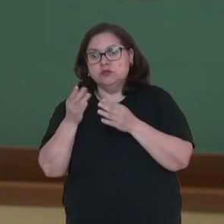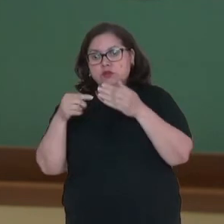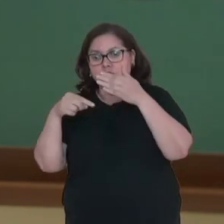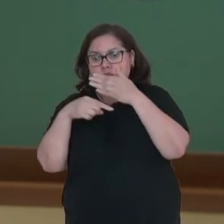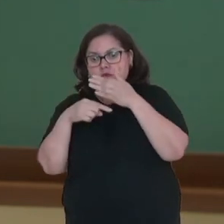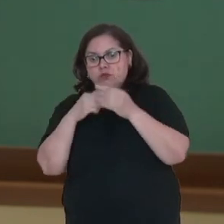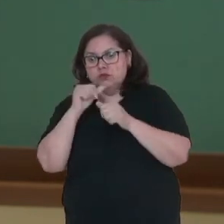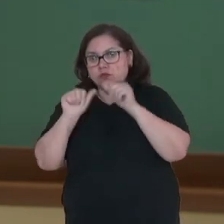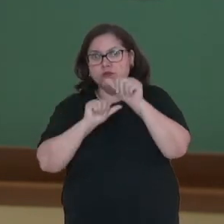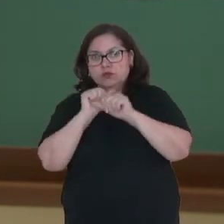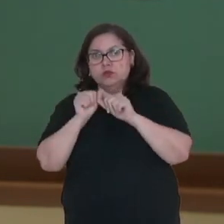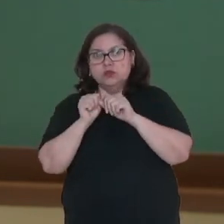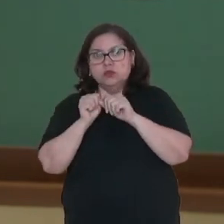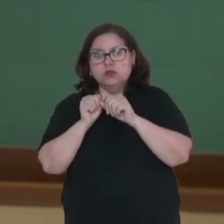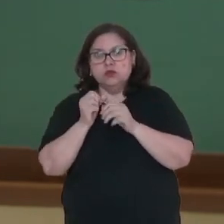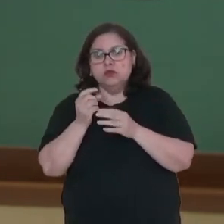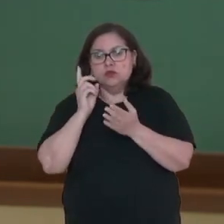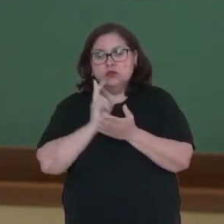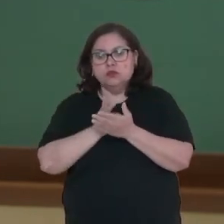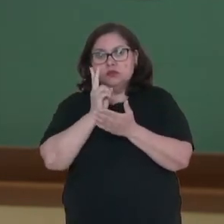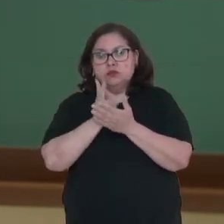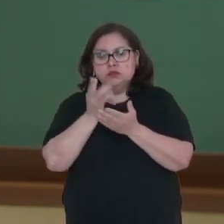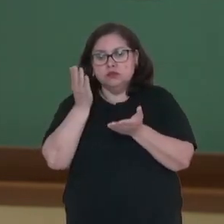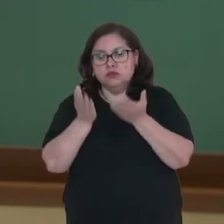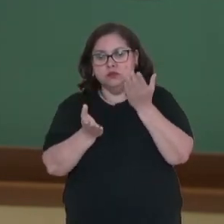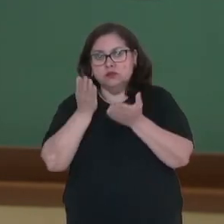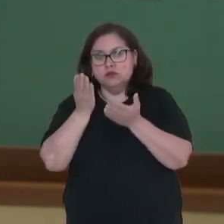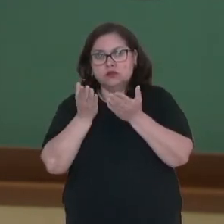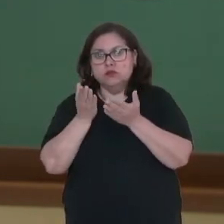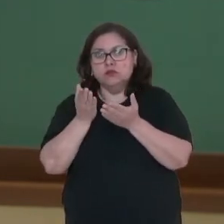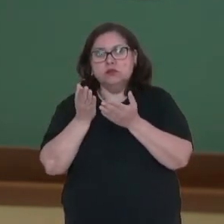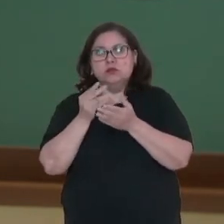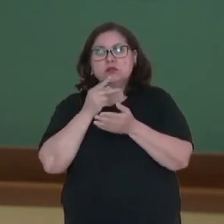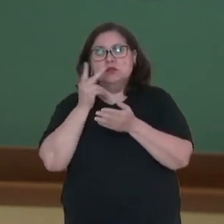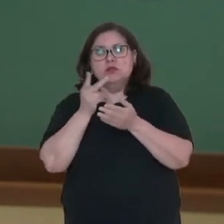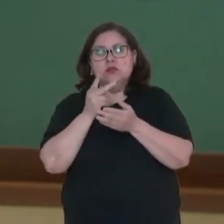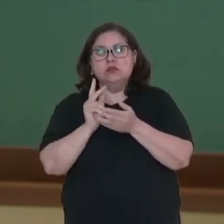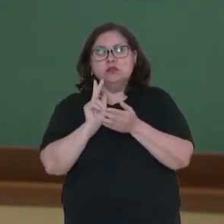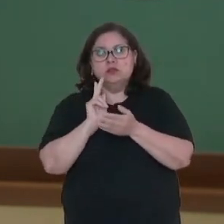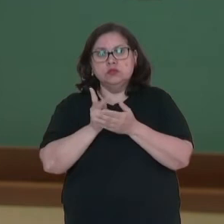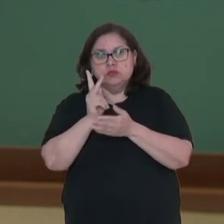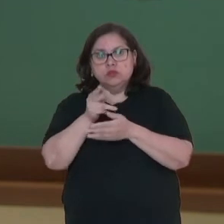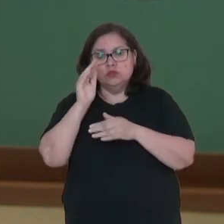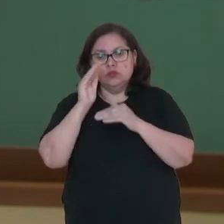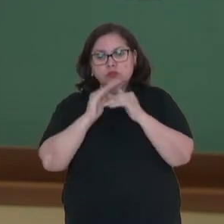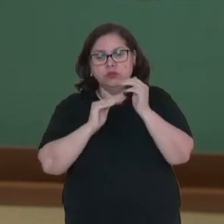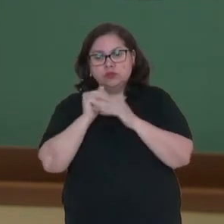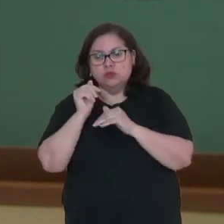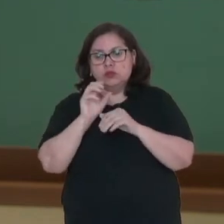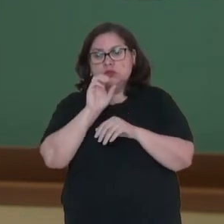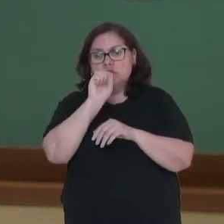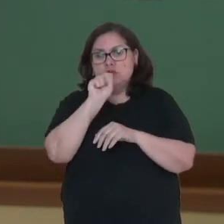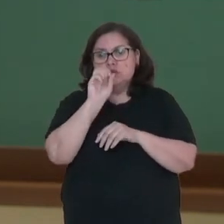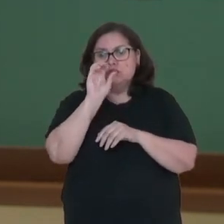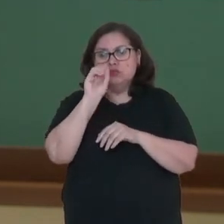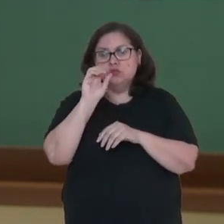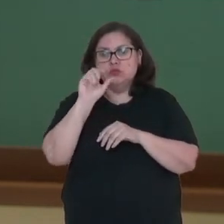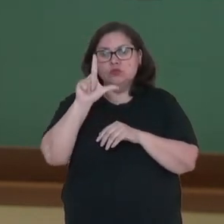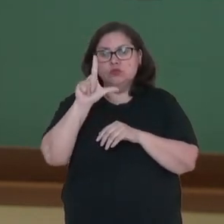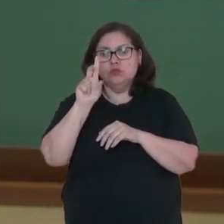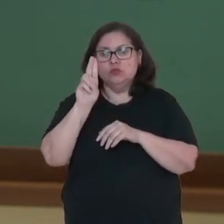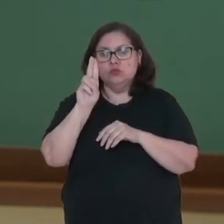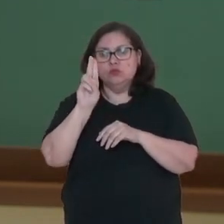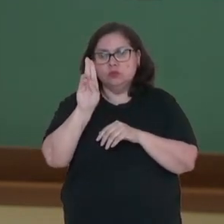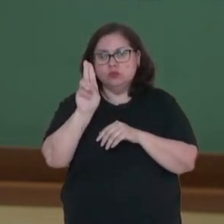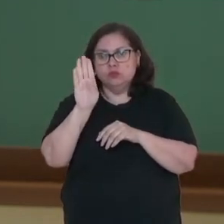não se altera. A constante desse equilíbrio heterogêneo é denominada de constante de produto de solubilidade e